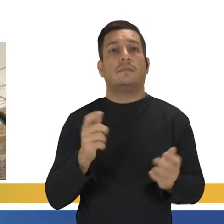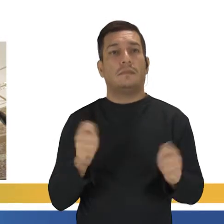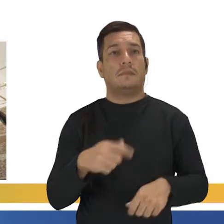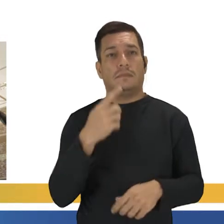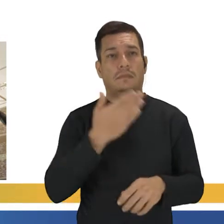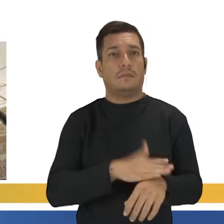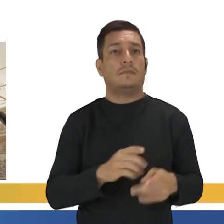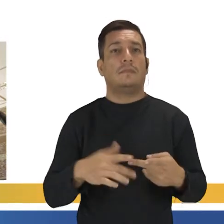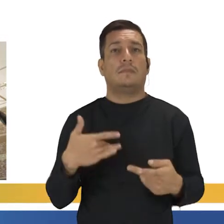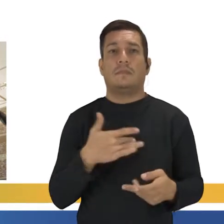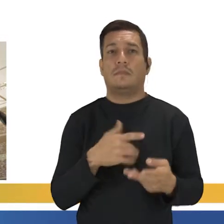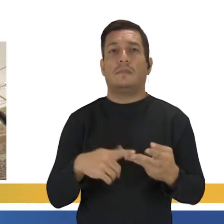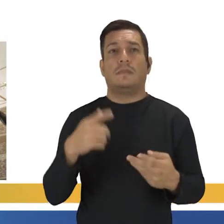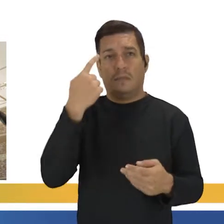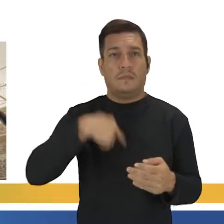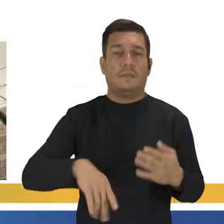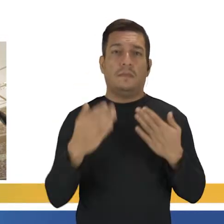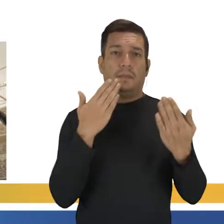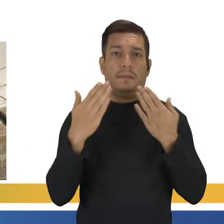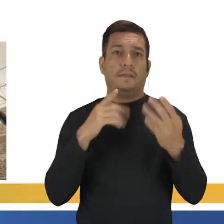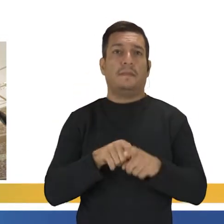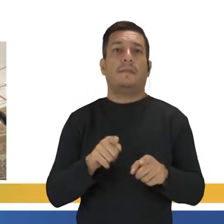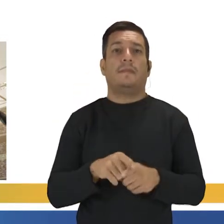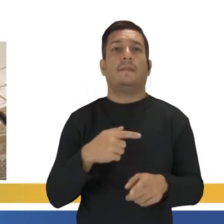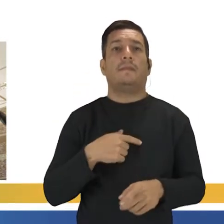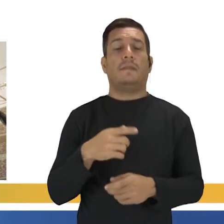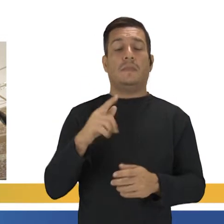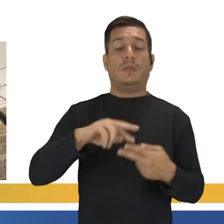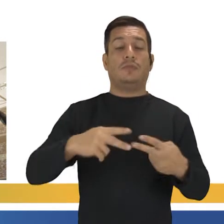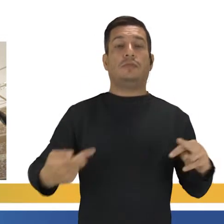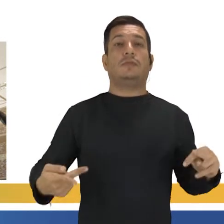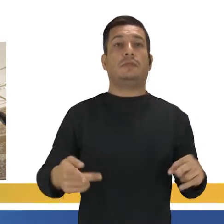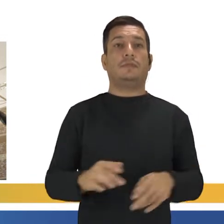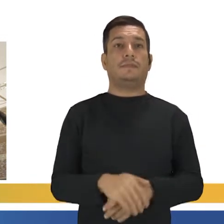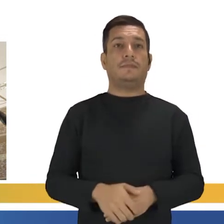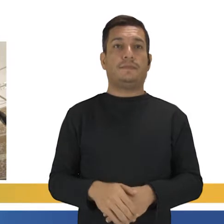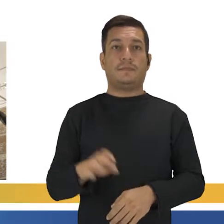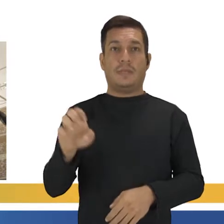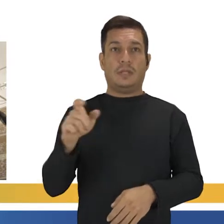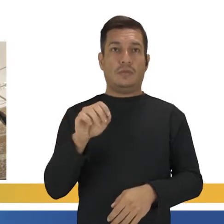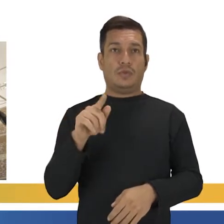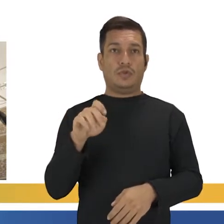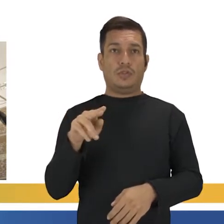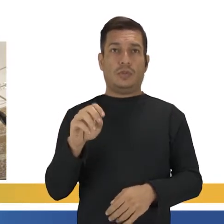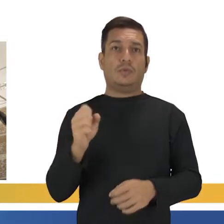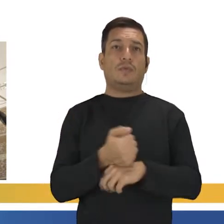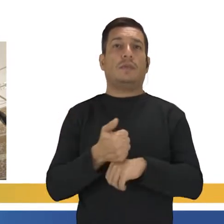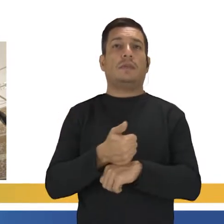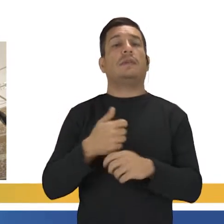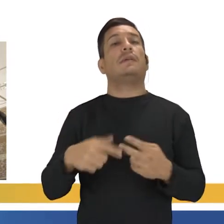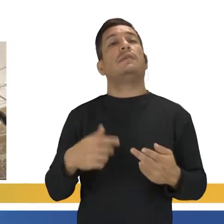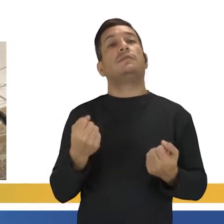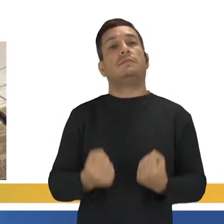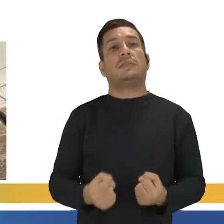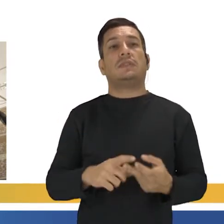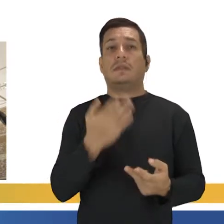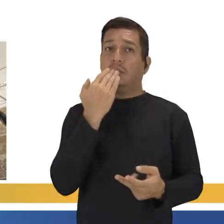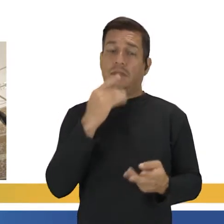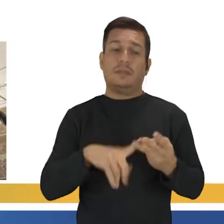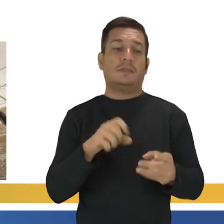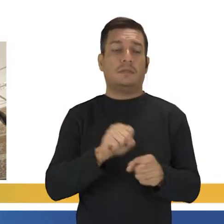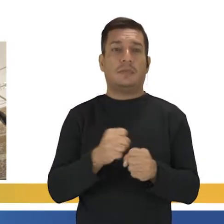Esse princípio de adaptação, ele considera os fatores endógenos e fatores exógenos. Que fatores seriam os endógenos?